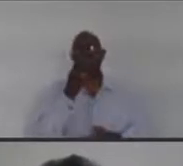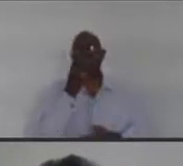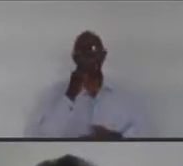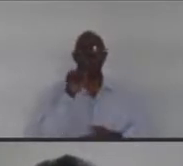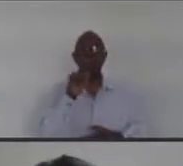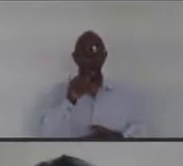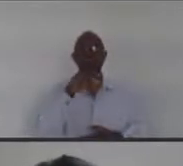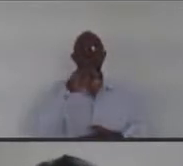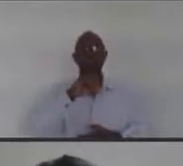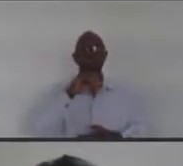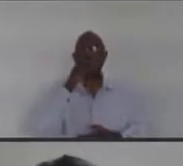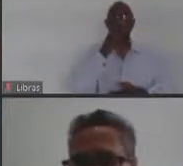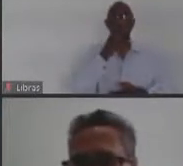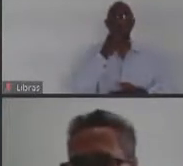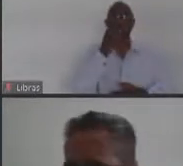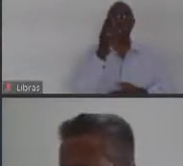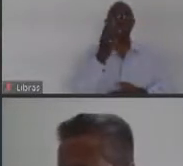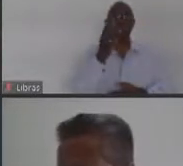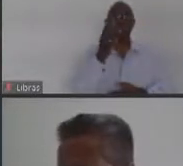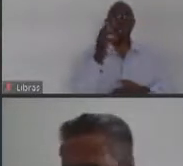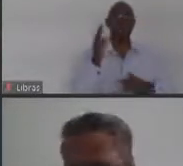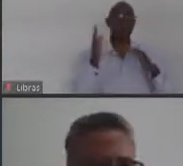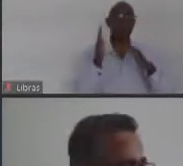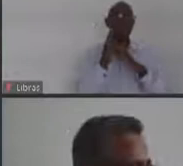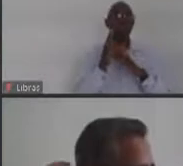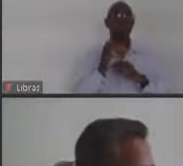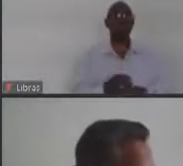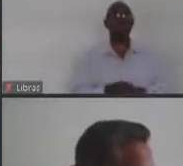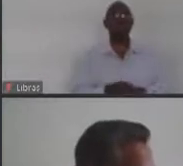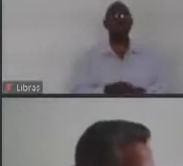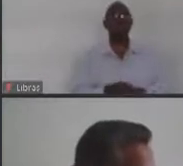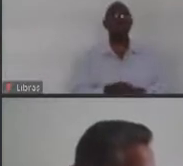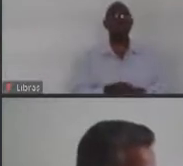3.943, até a indicação.